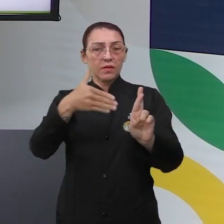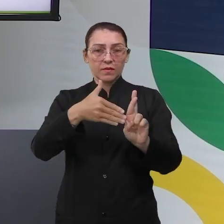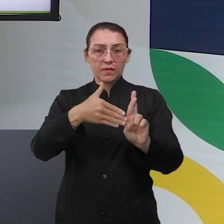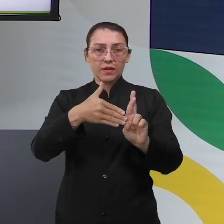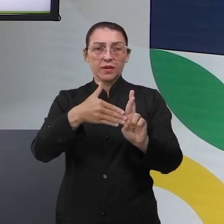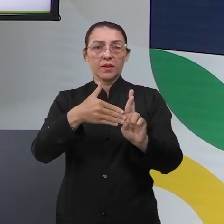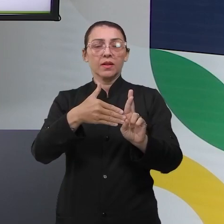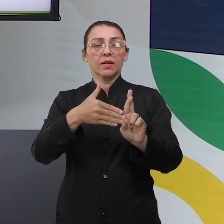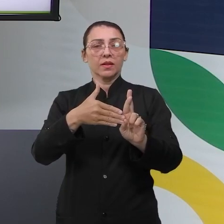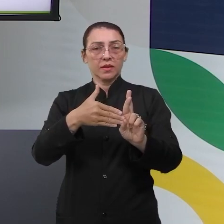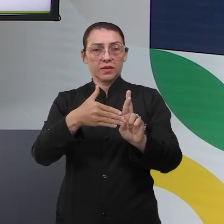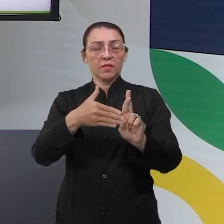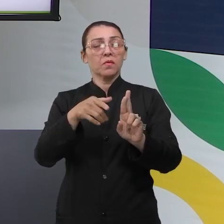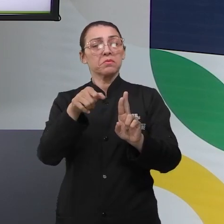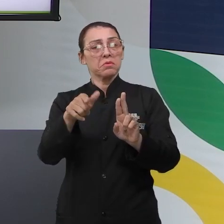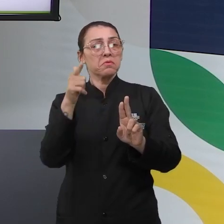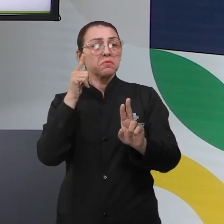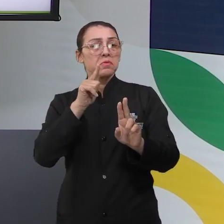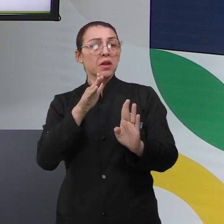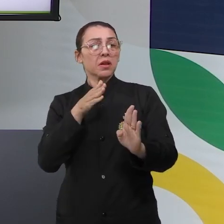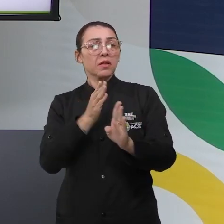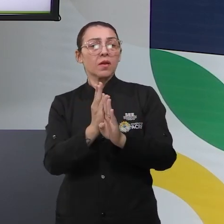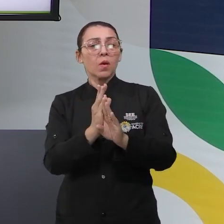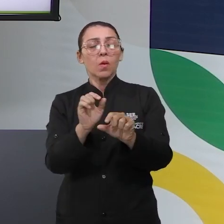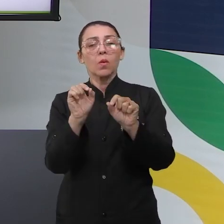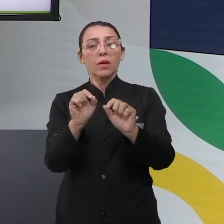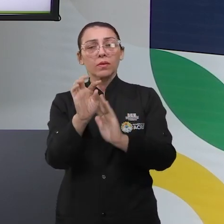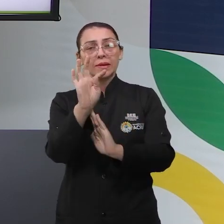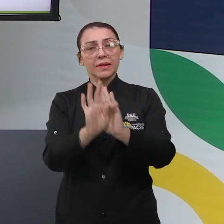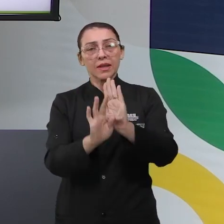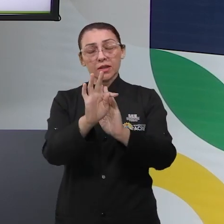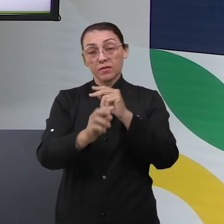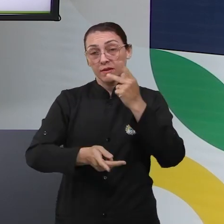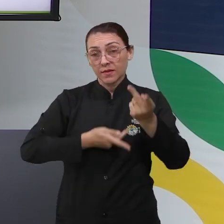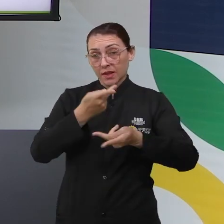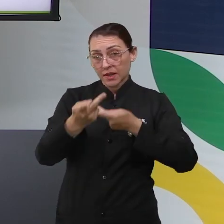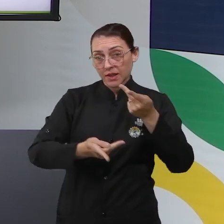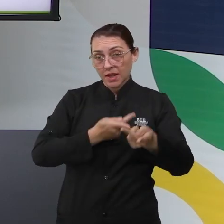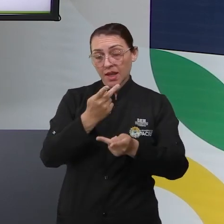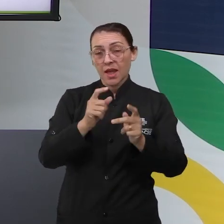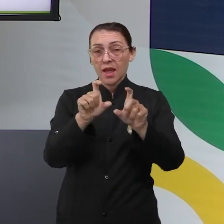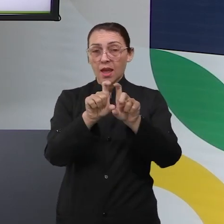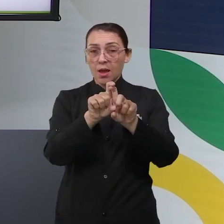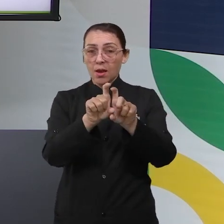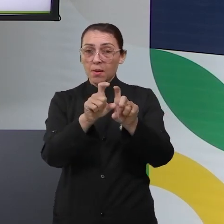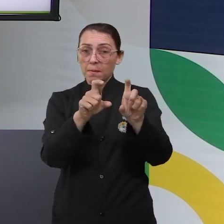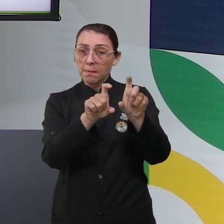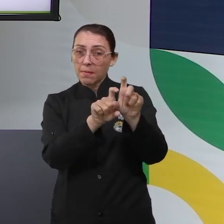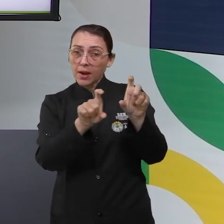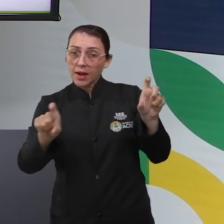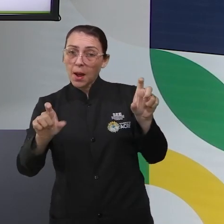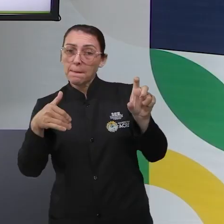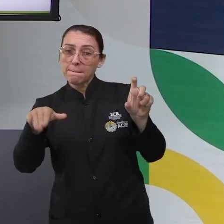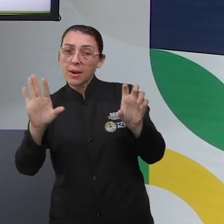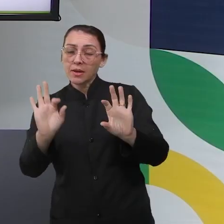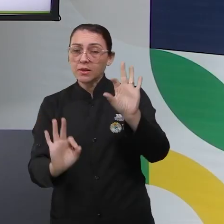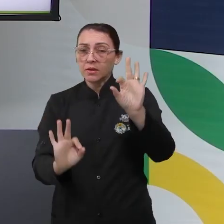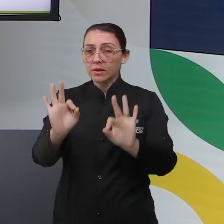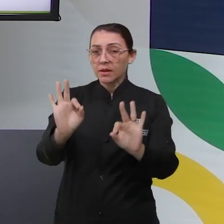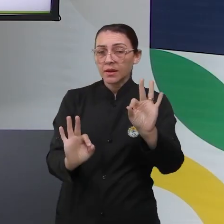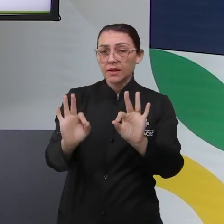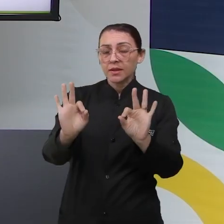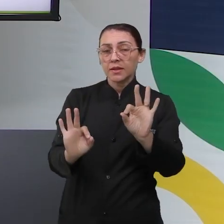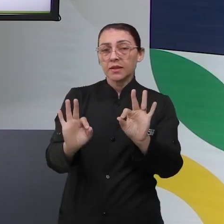uma alusão, você consegue já identificar o que é que o texto vai falar. É um parágrafo que foi mais organizado, não